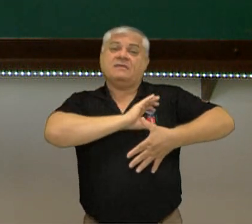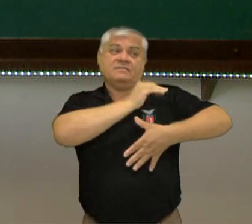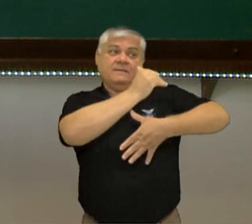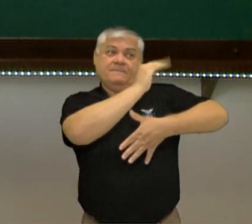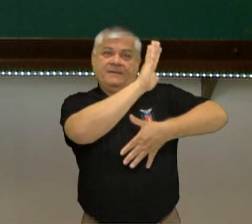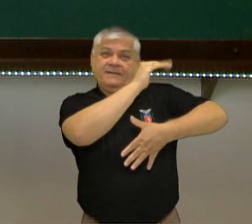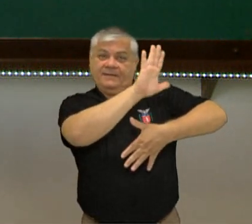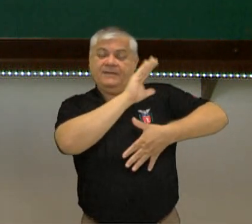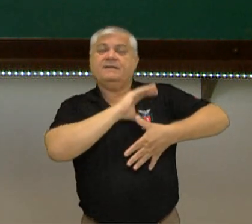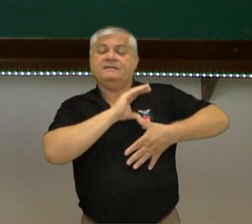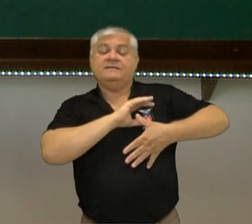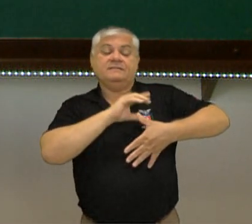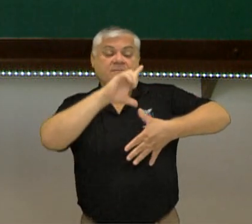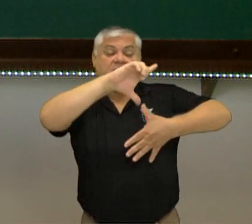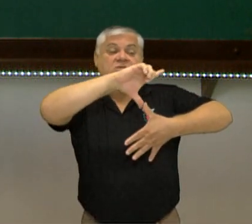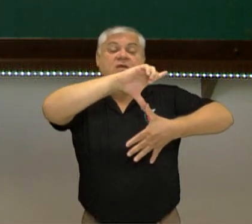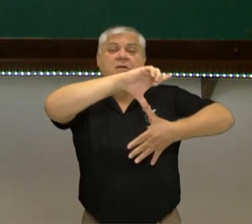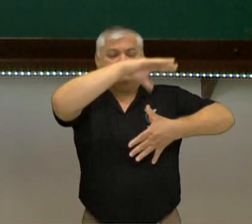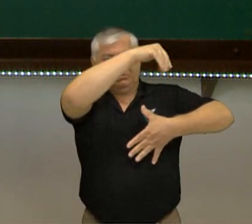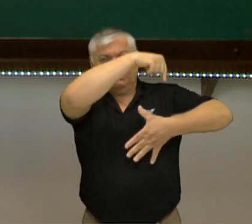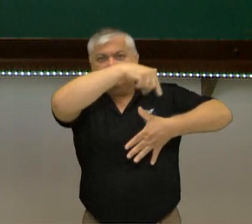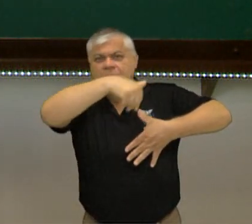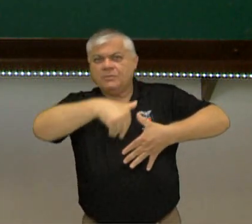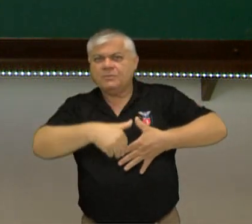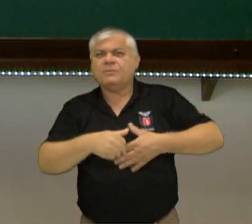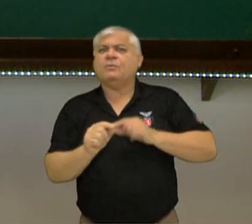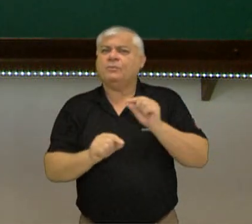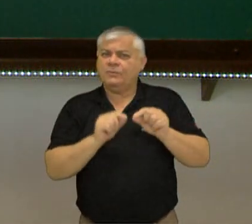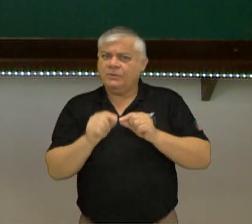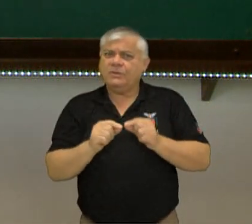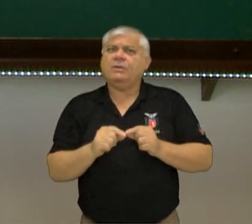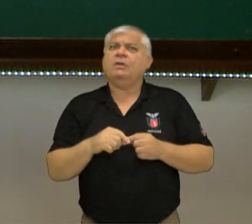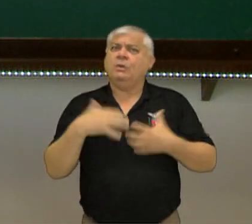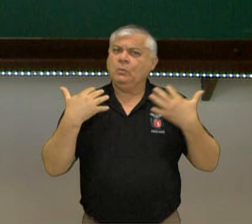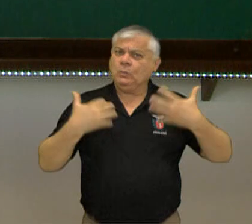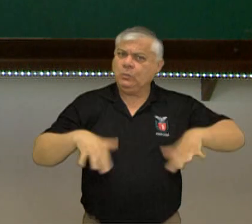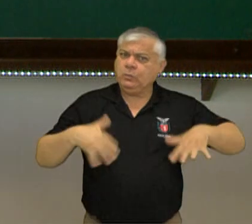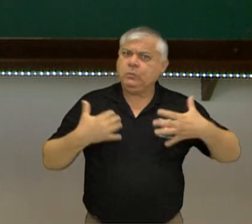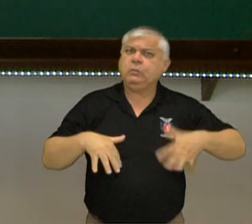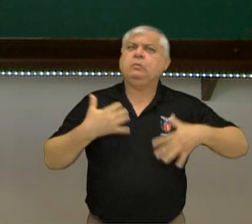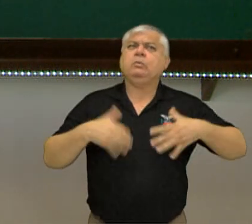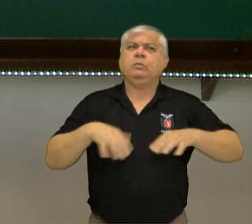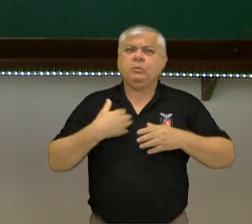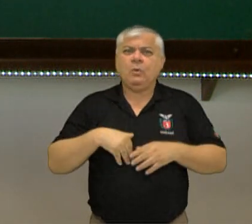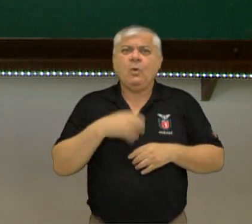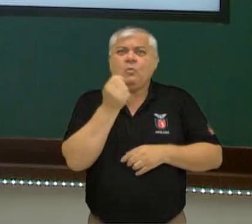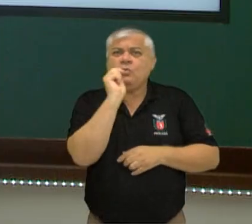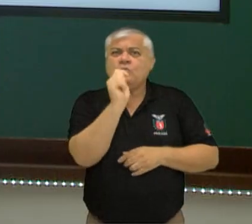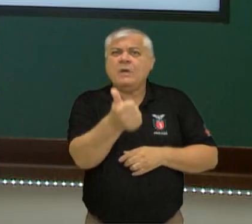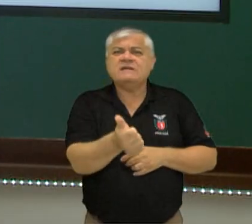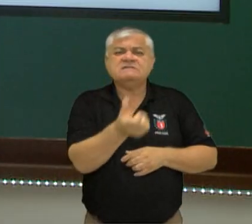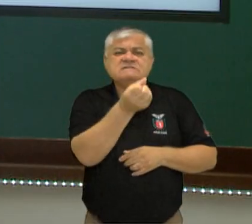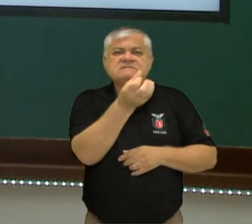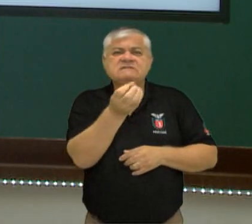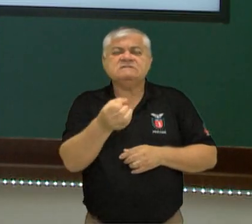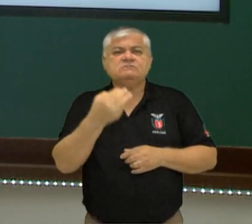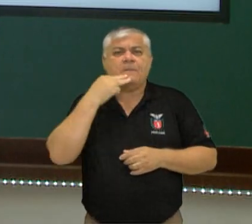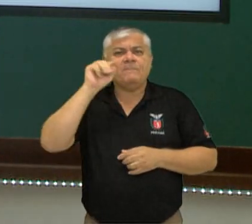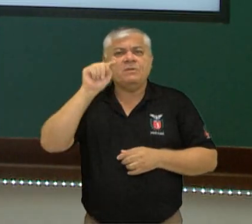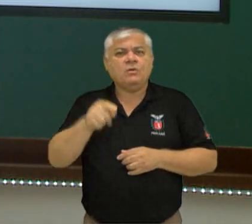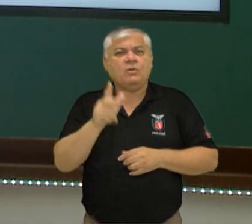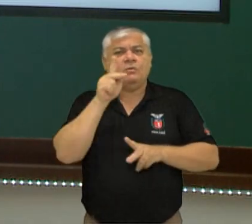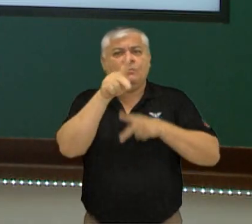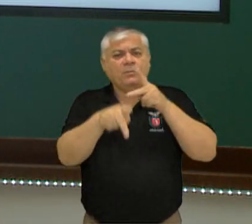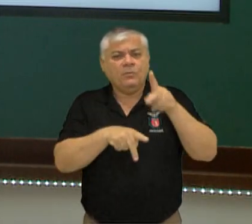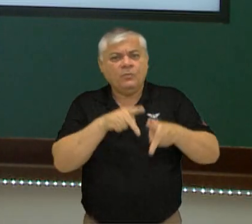Estados Unidos e aqui da Guiana Francesa e Holandesa. Então é um contingente de quase 600 milhões de pessoas, povos